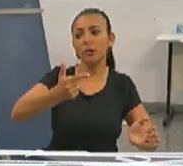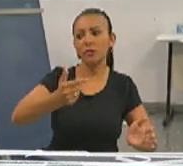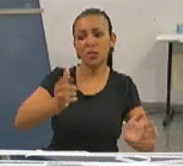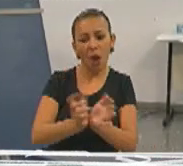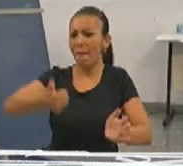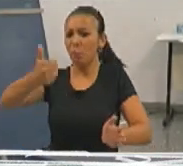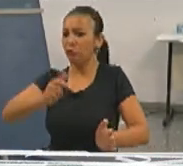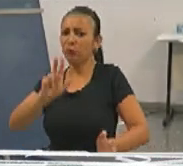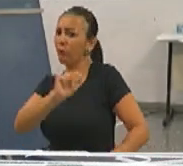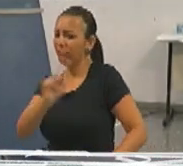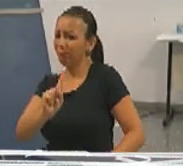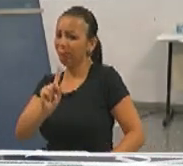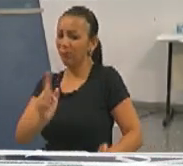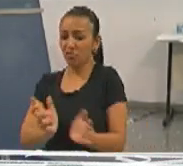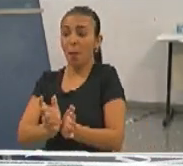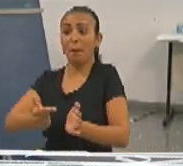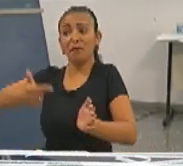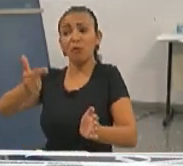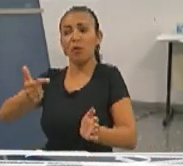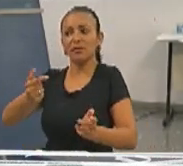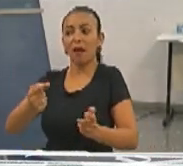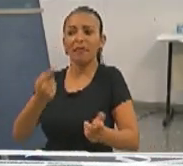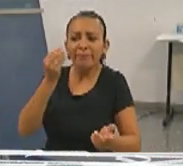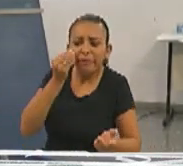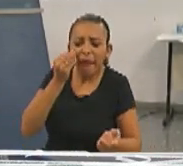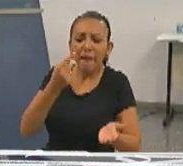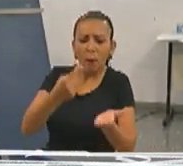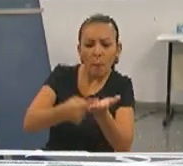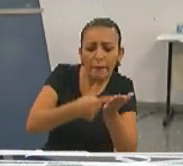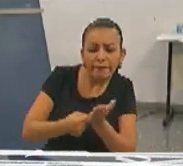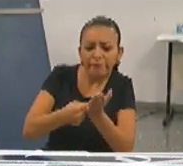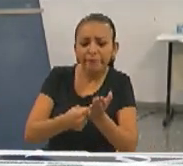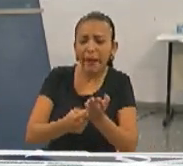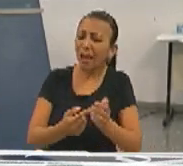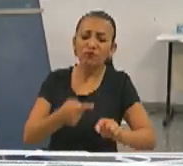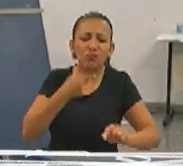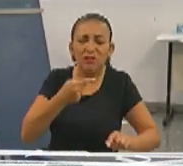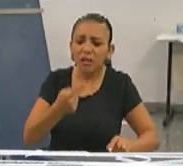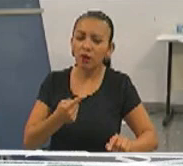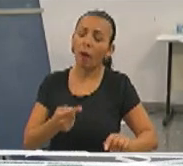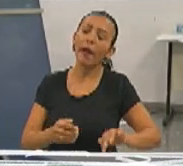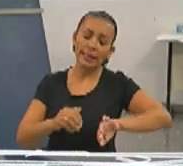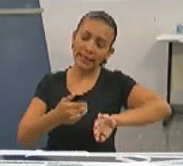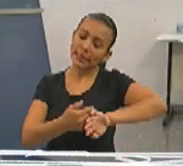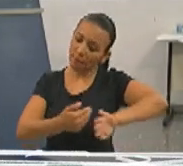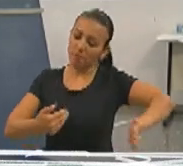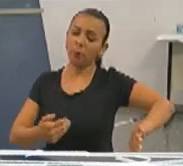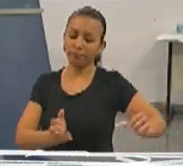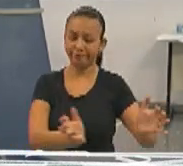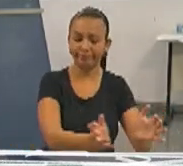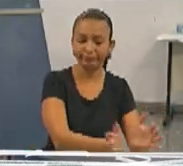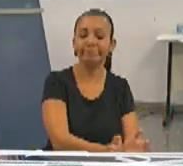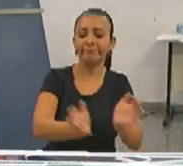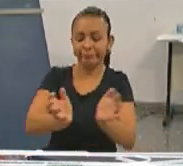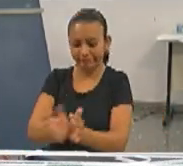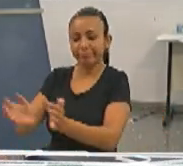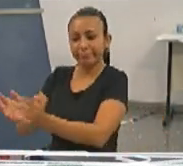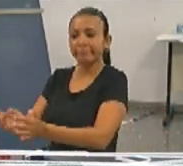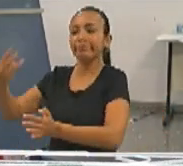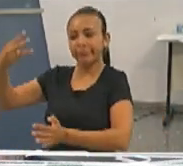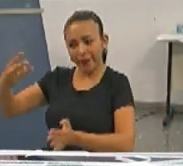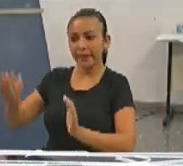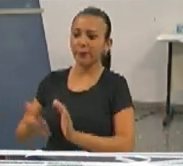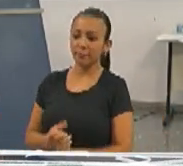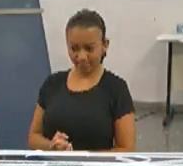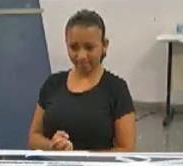1. Mas não deu certo, então a gente foi para a batalha dos três, como o professor Joelson